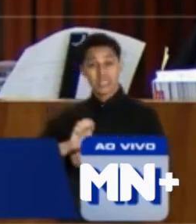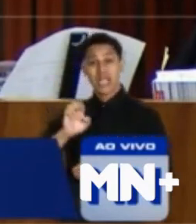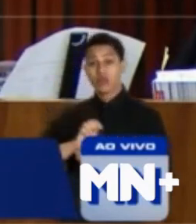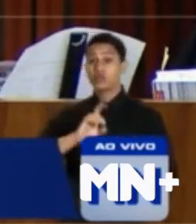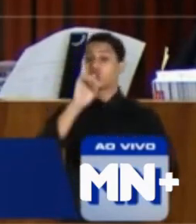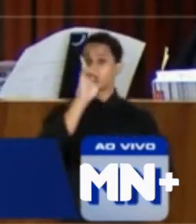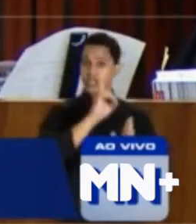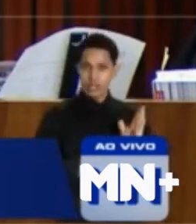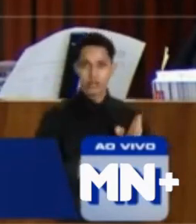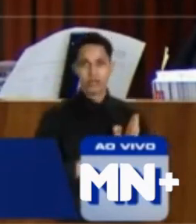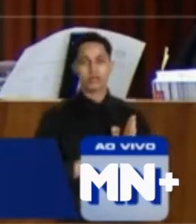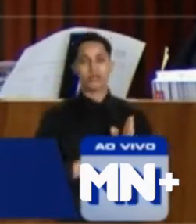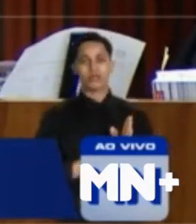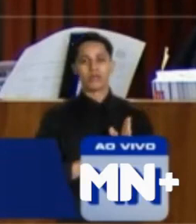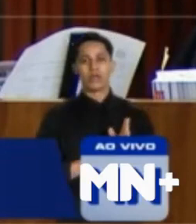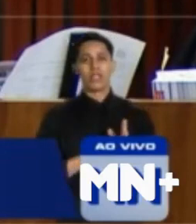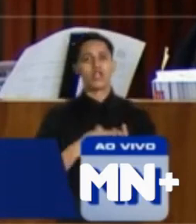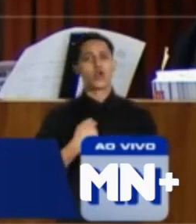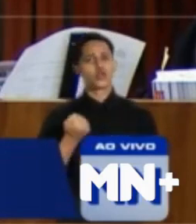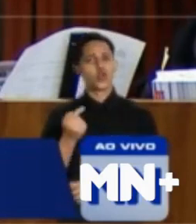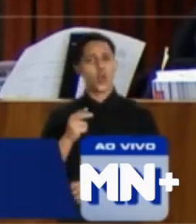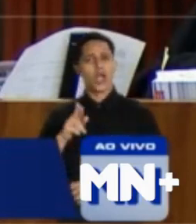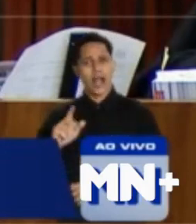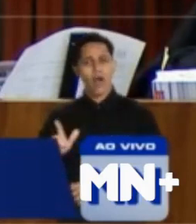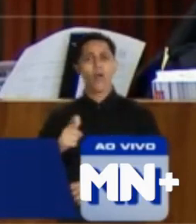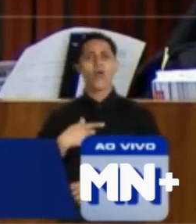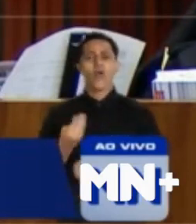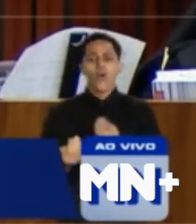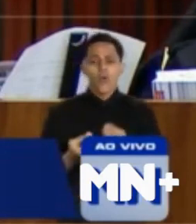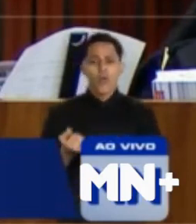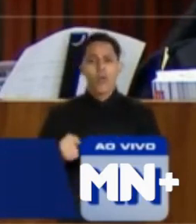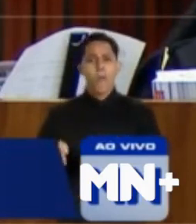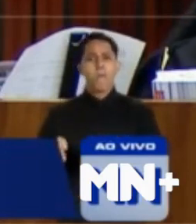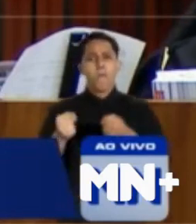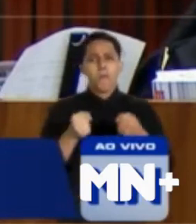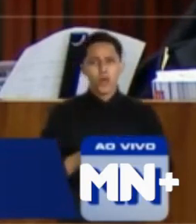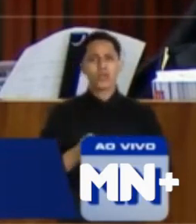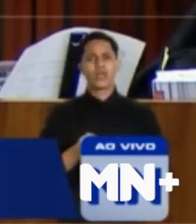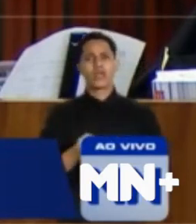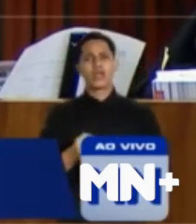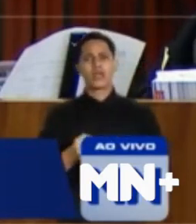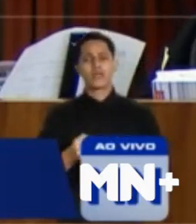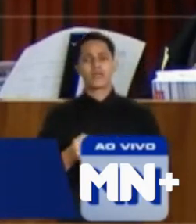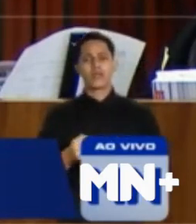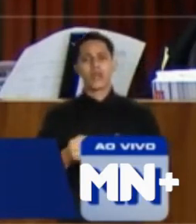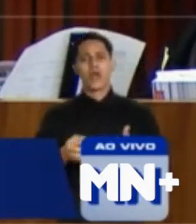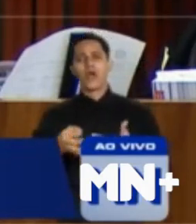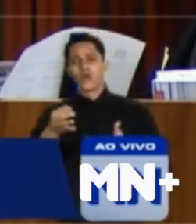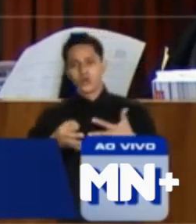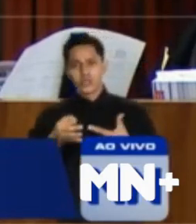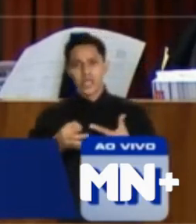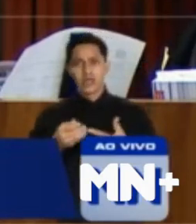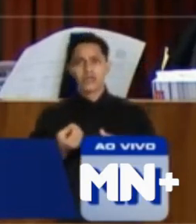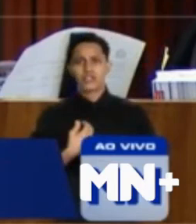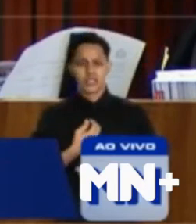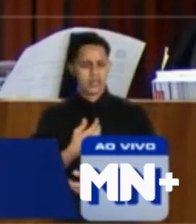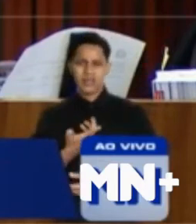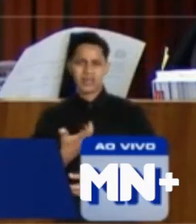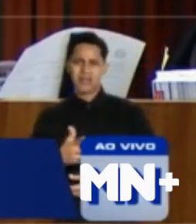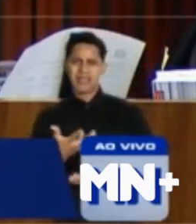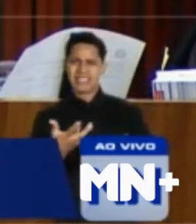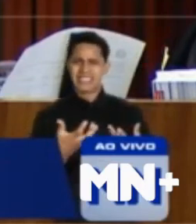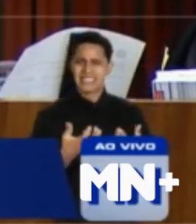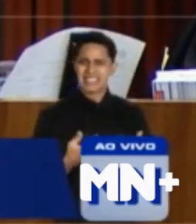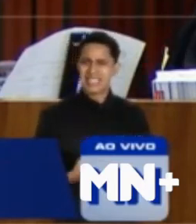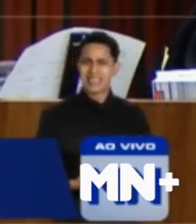e nosso grau, enquanto Poder Judiciário, de repulsa ao degradante